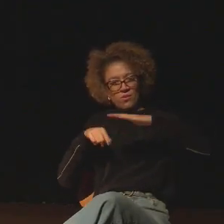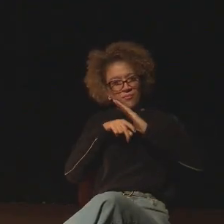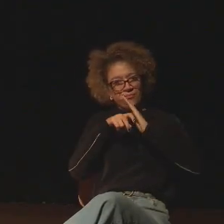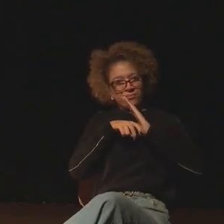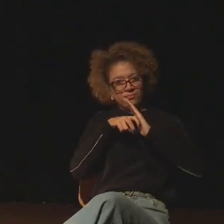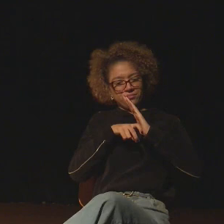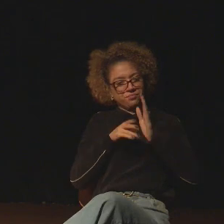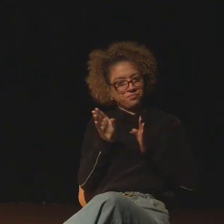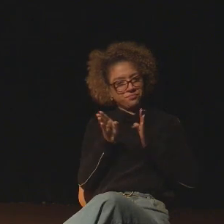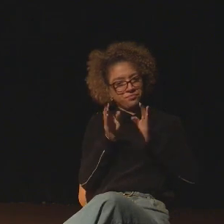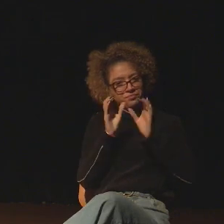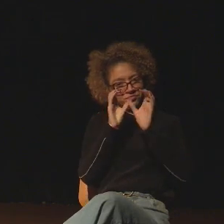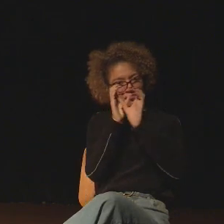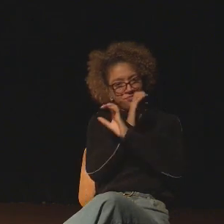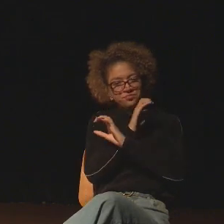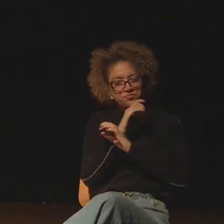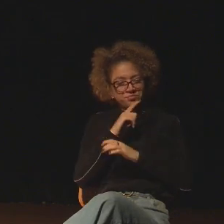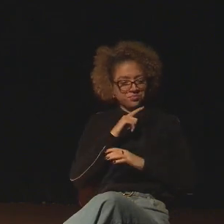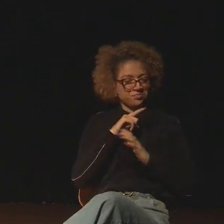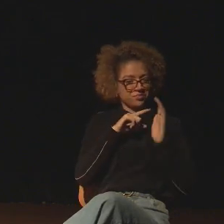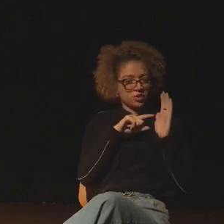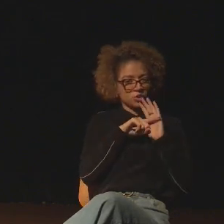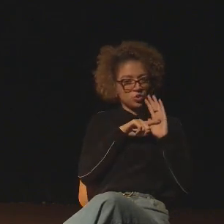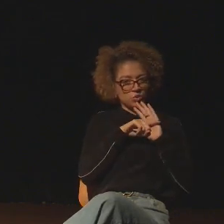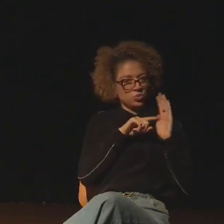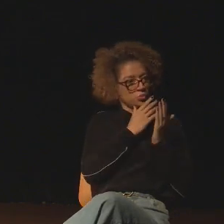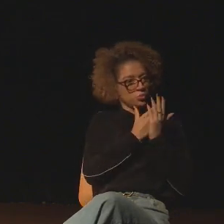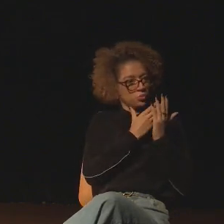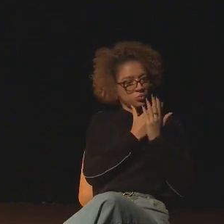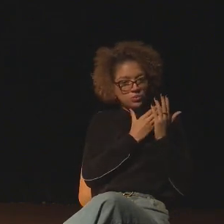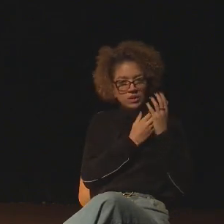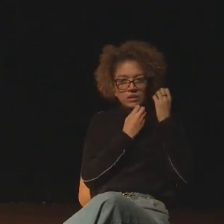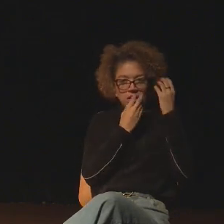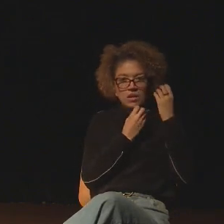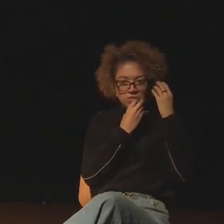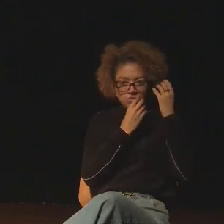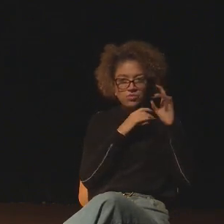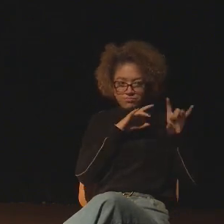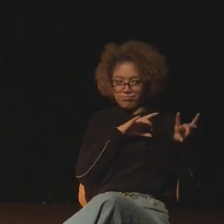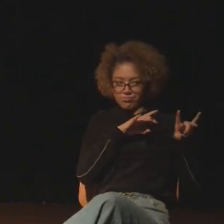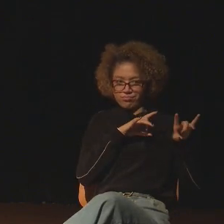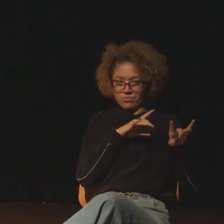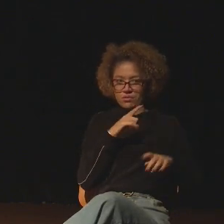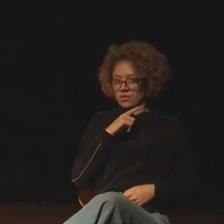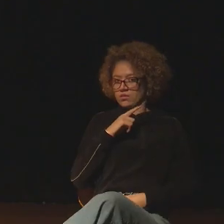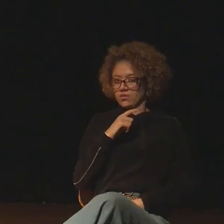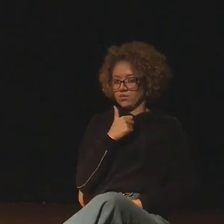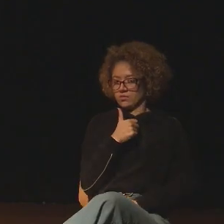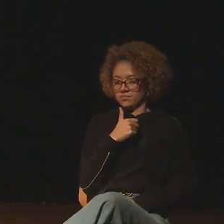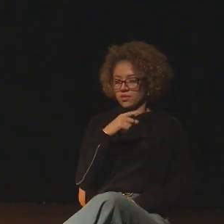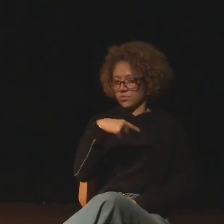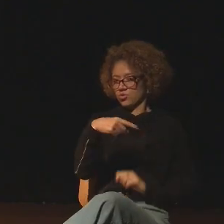Então, isso tudo foi pensado, tem os dados técnicos para mostrar que ele é acessível, tá?